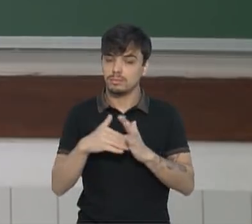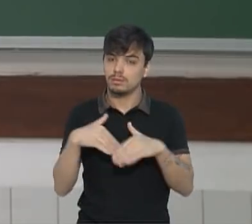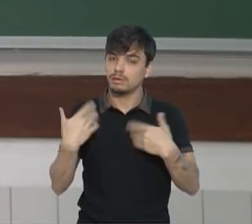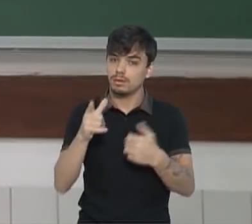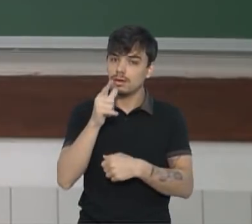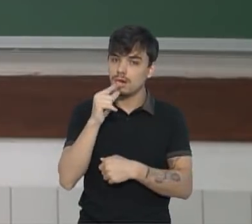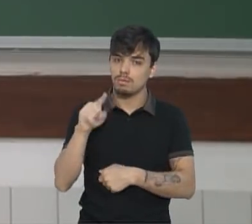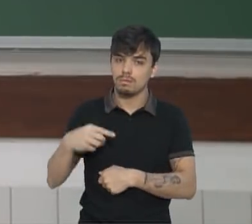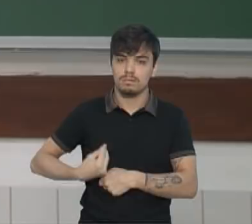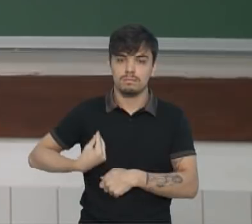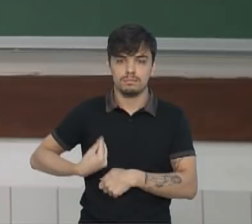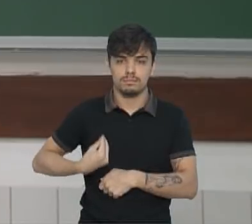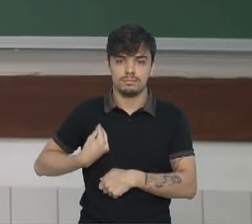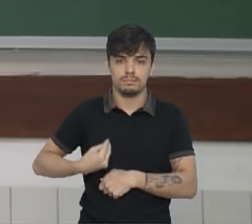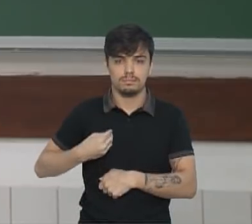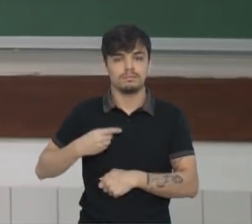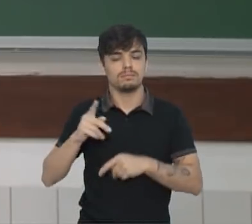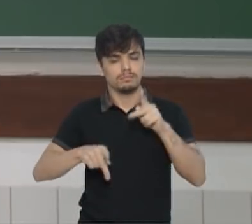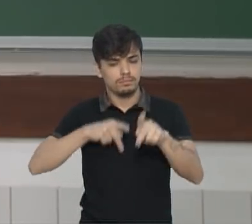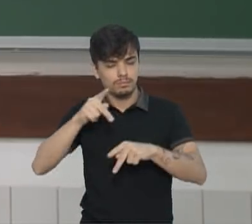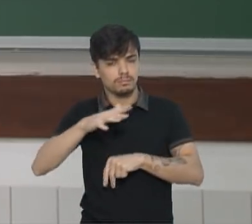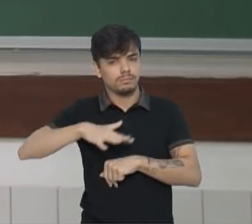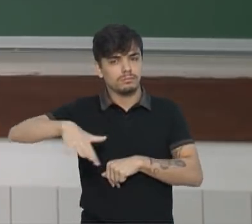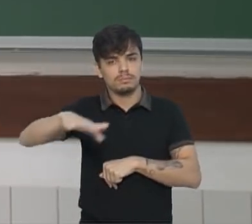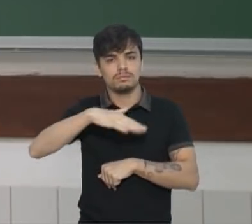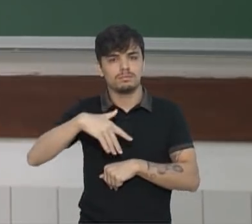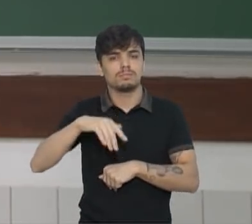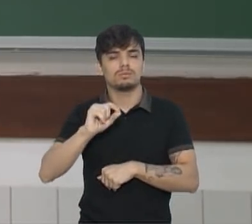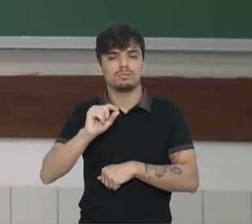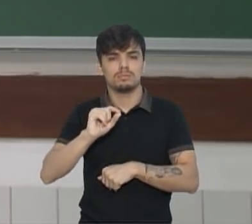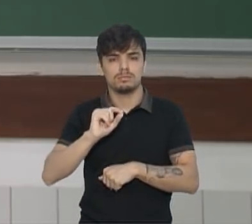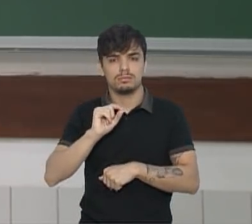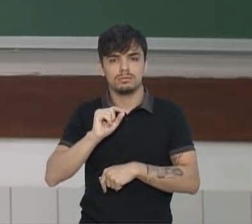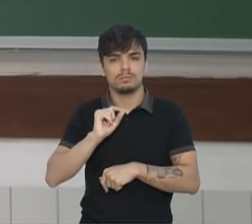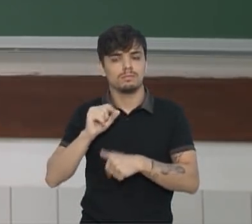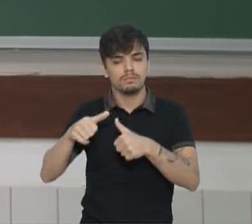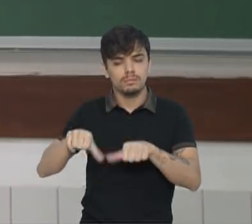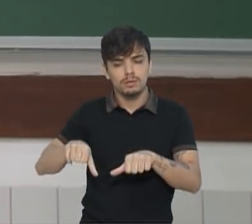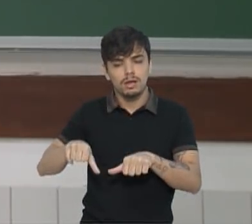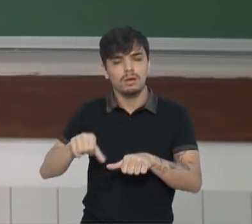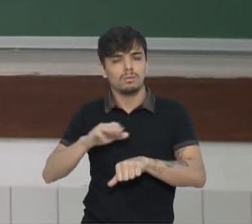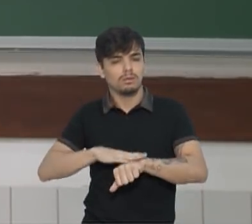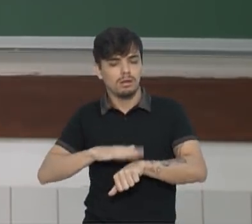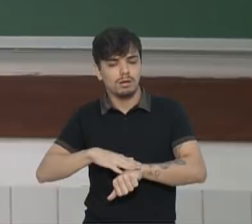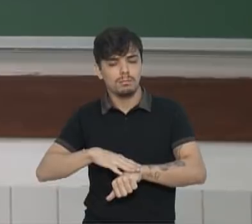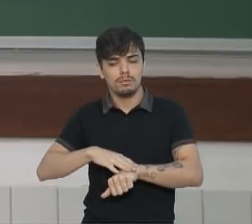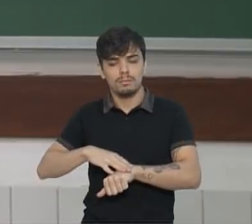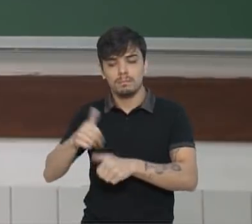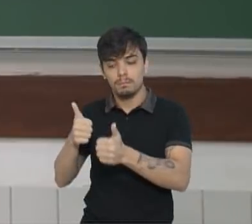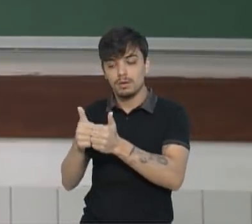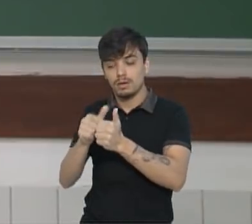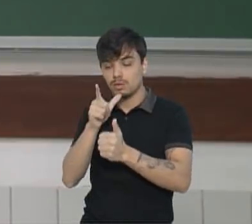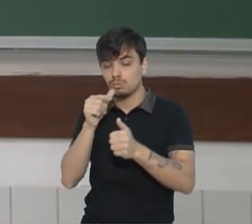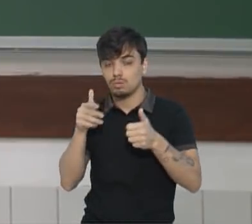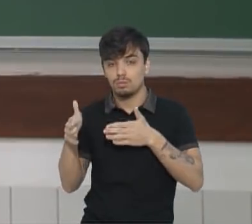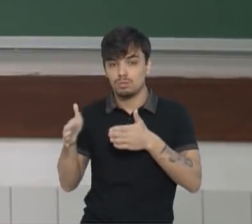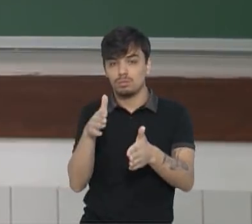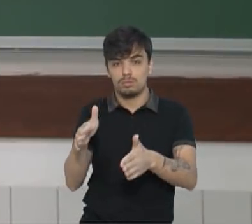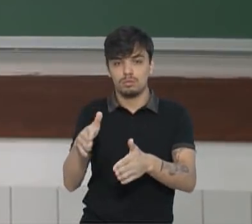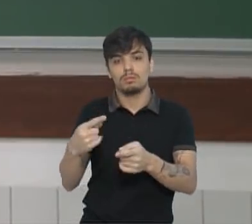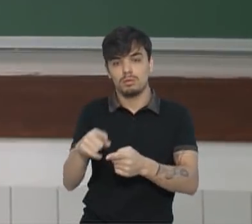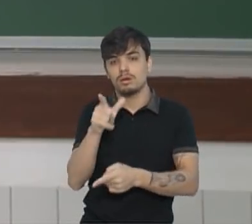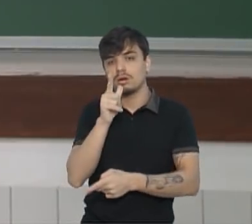vida, né? E essas populações buscavam passar o seu tempo, ou se fixar por um período de tempo próximos aos rios, né? Porque eles